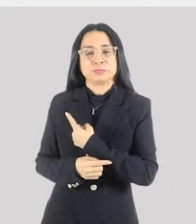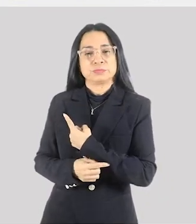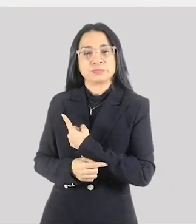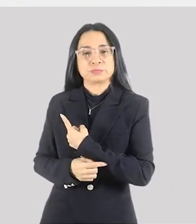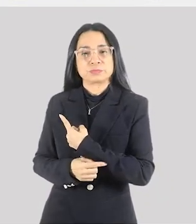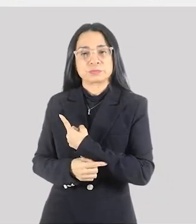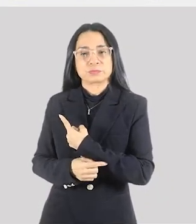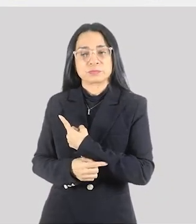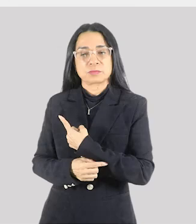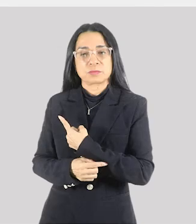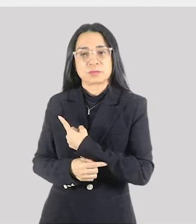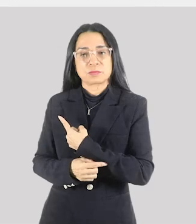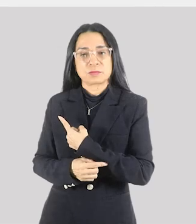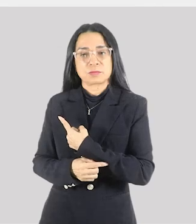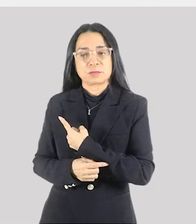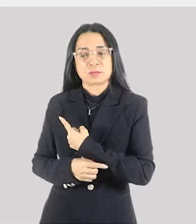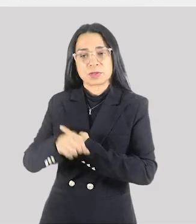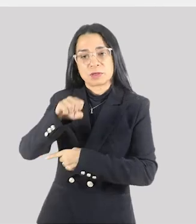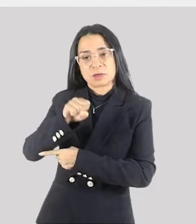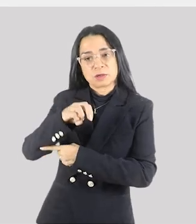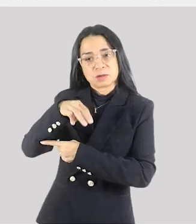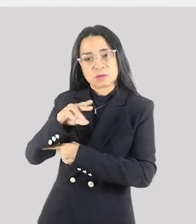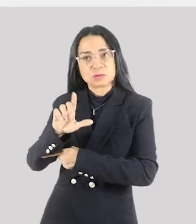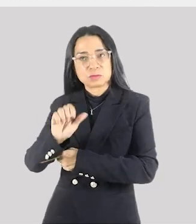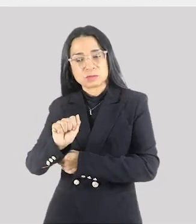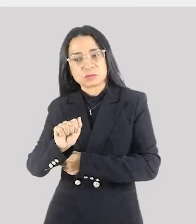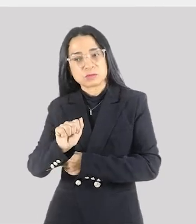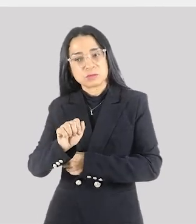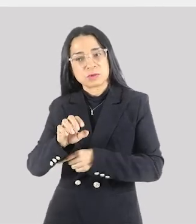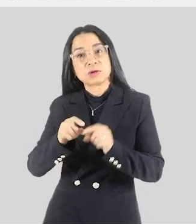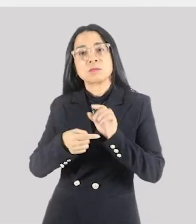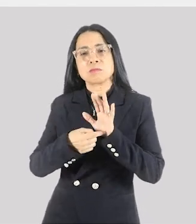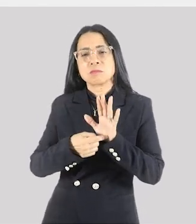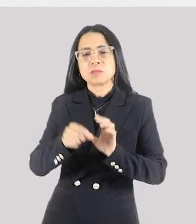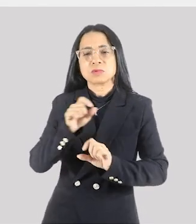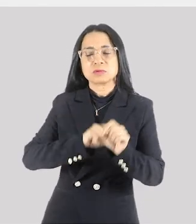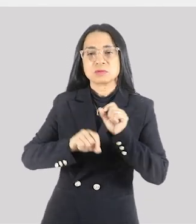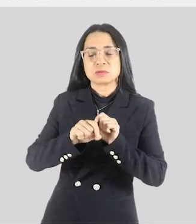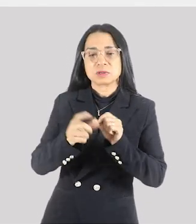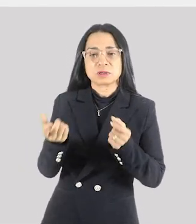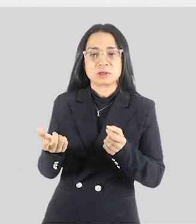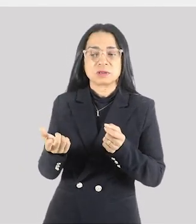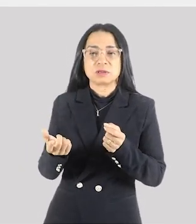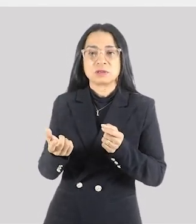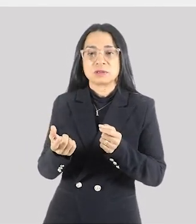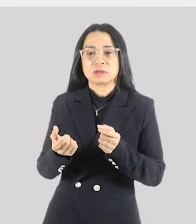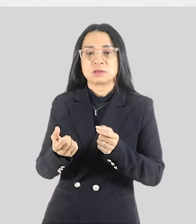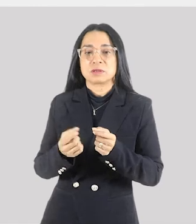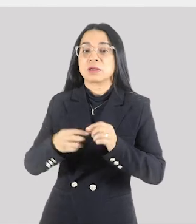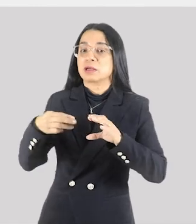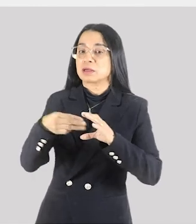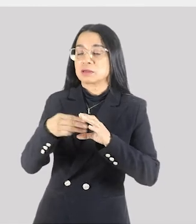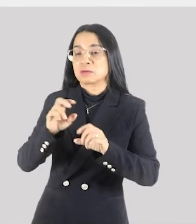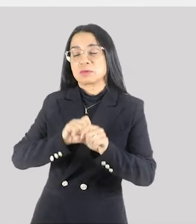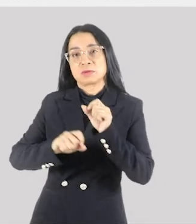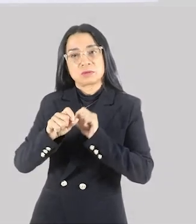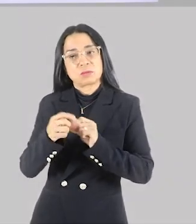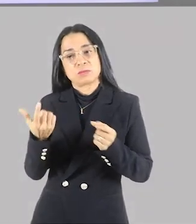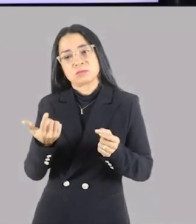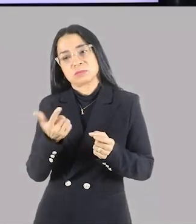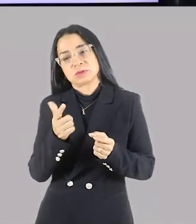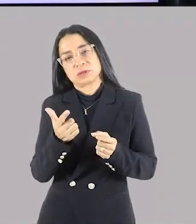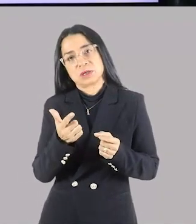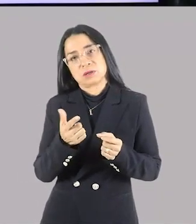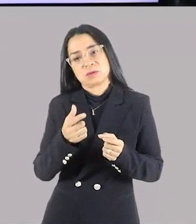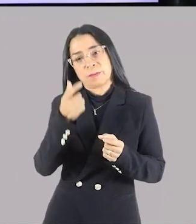do STJ estabelece exatamente o que acabamos de conversar. A Câmara de Vereadores não possui personalidade jurídica, tendo em